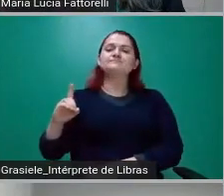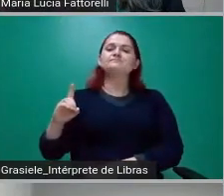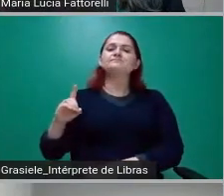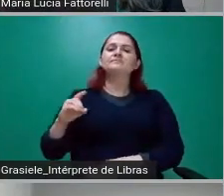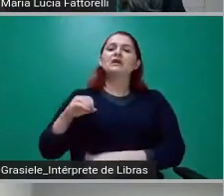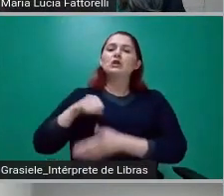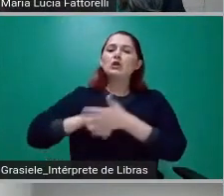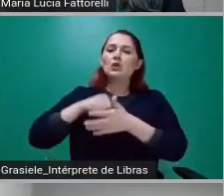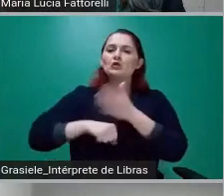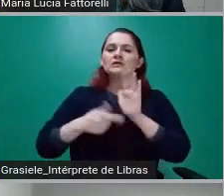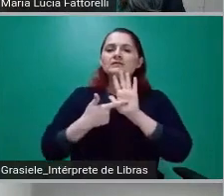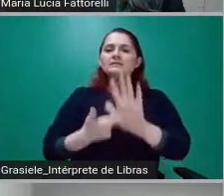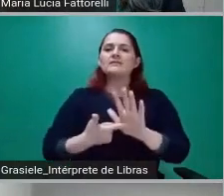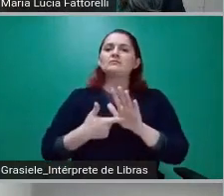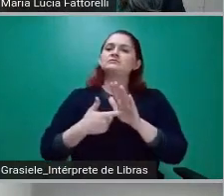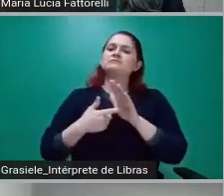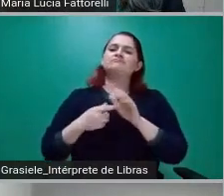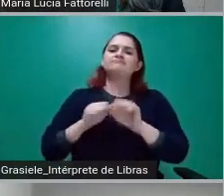público brasileiro.